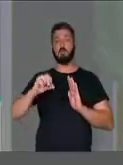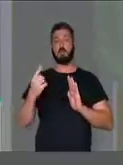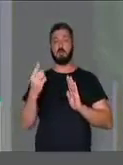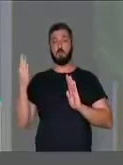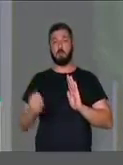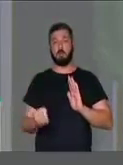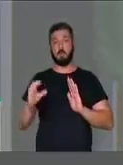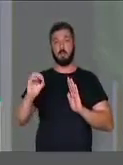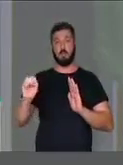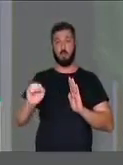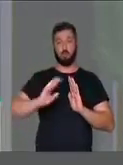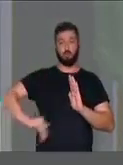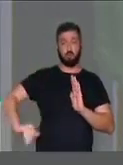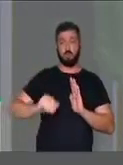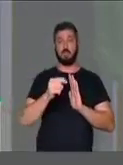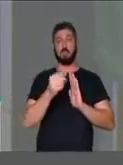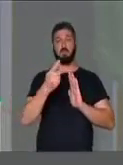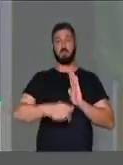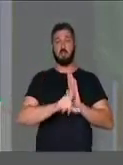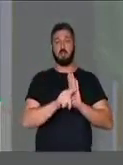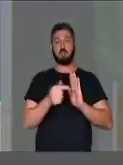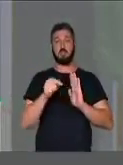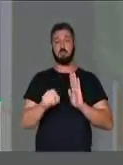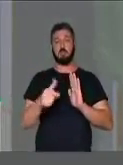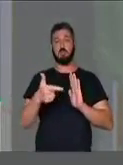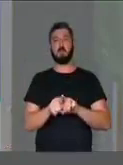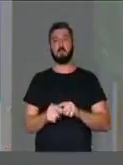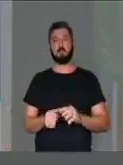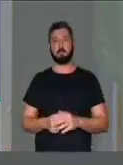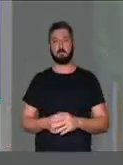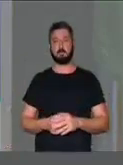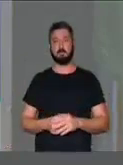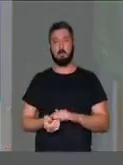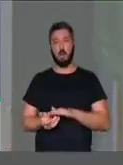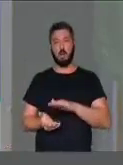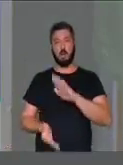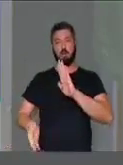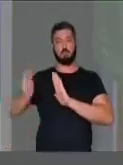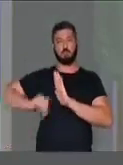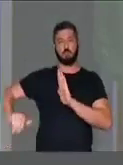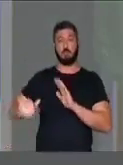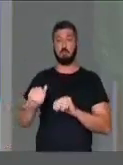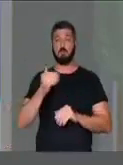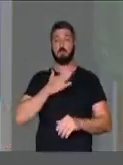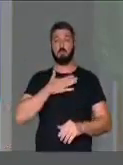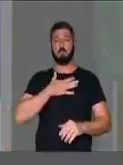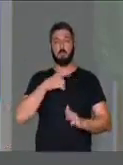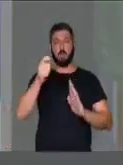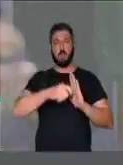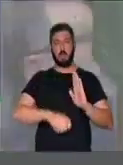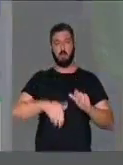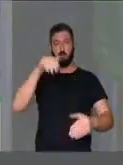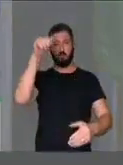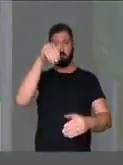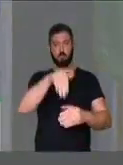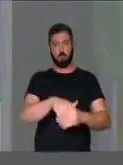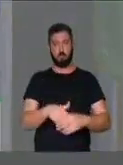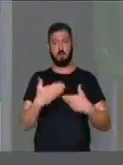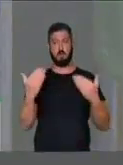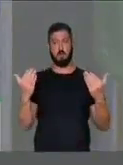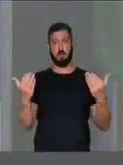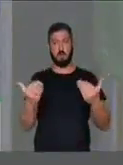as fontes renováveis de produção de energia. Prova disso é que, no que tange aos ambiciosos